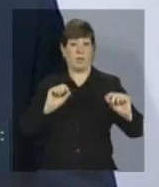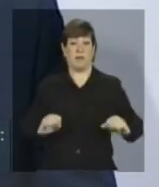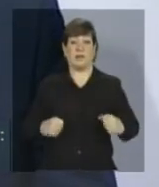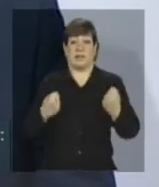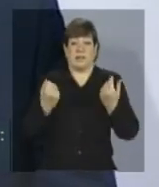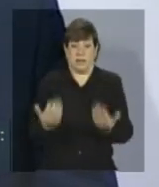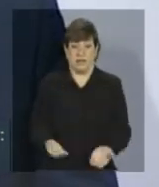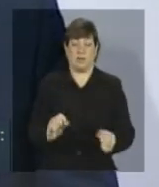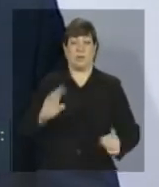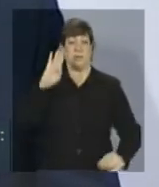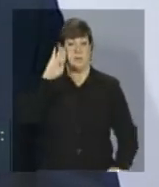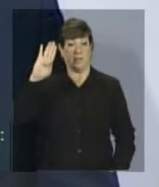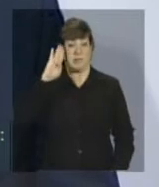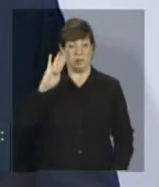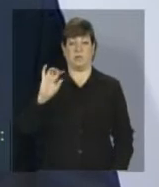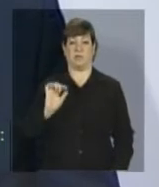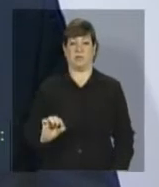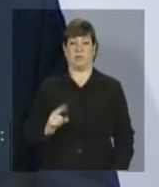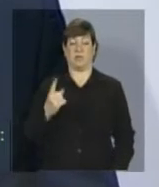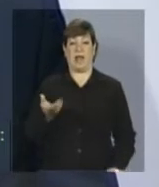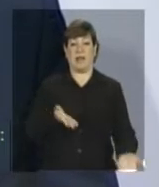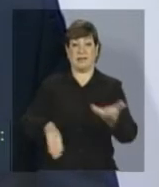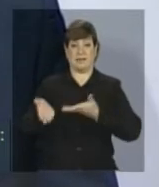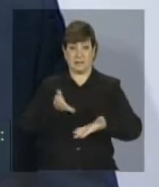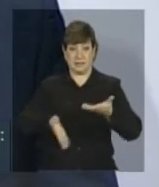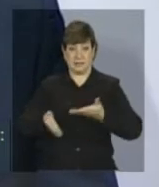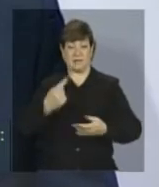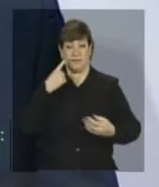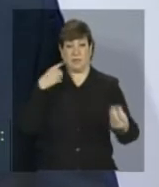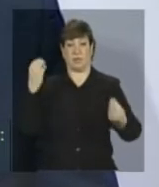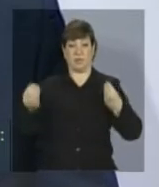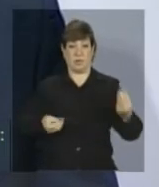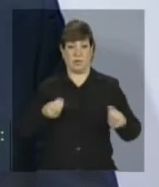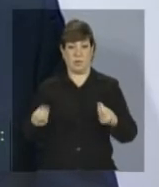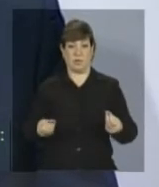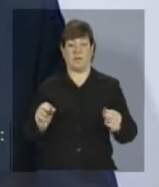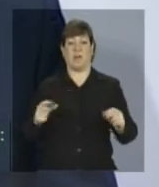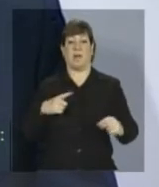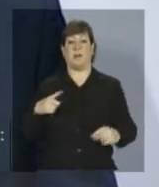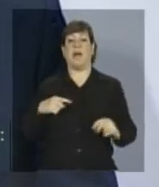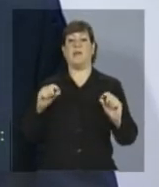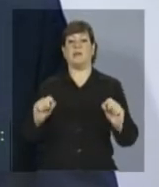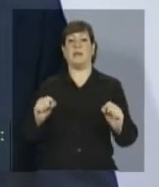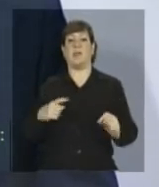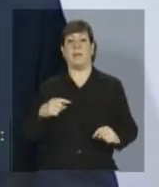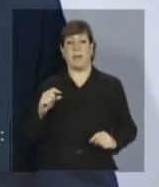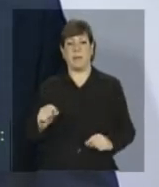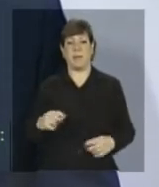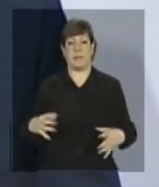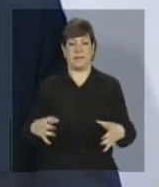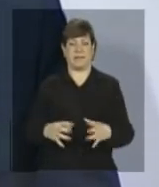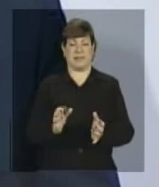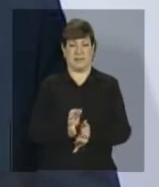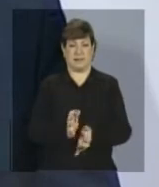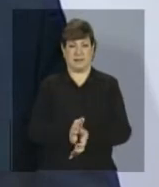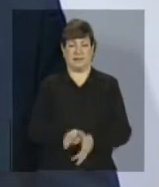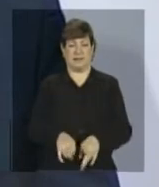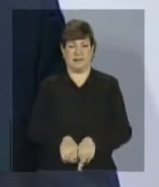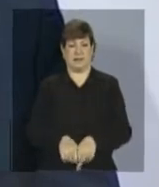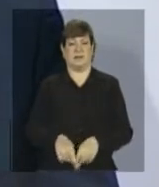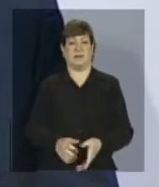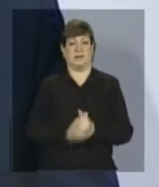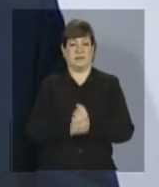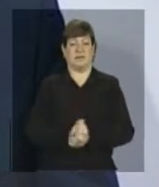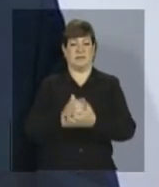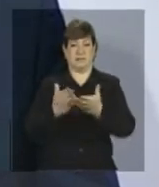uma prioridade, uma atenção ao empoderamento das mulheres rurais e o seu papel no enfrentamento à pobreza. E